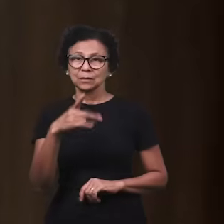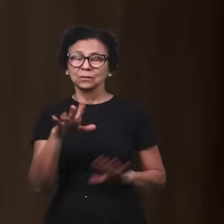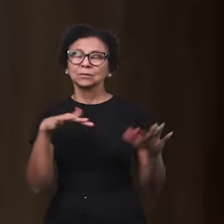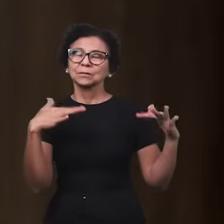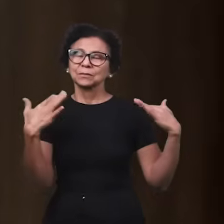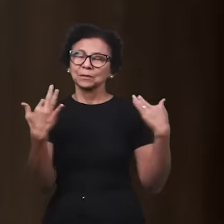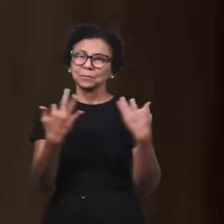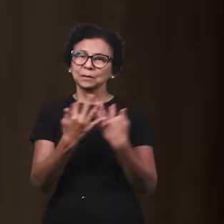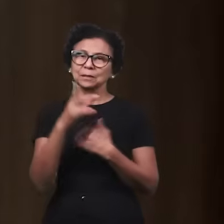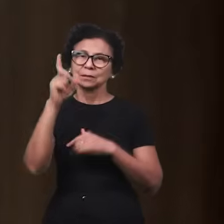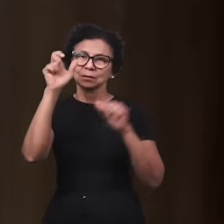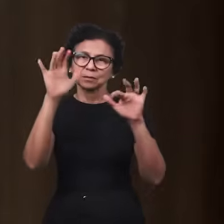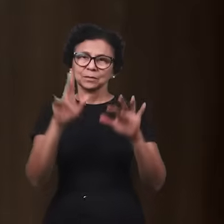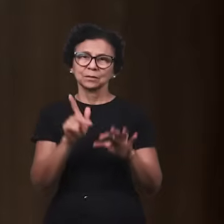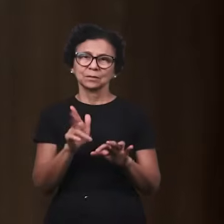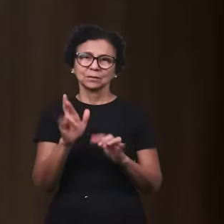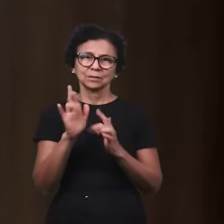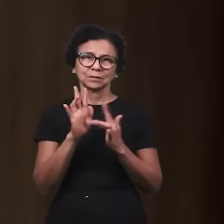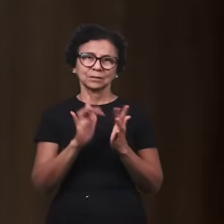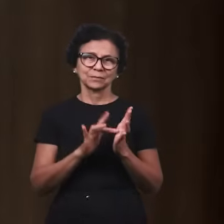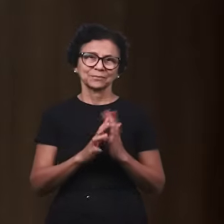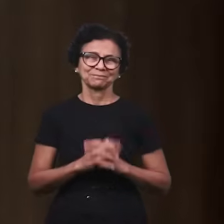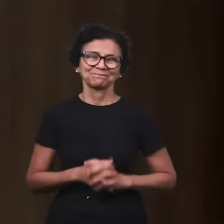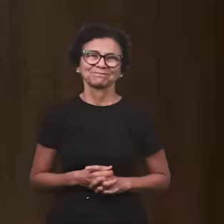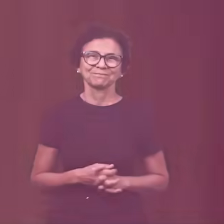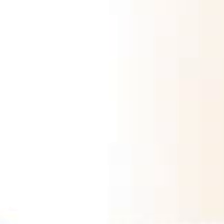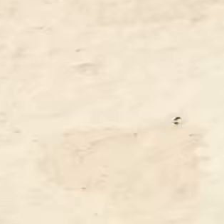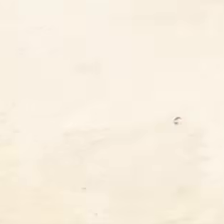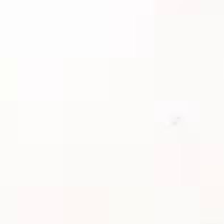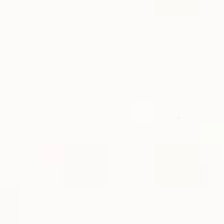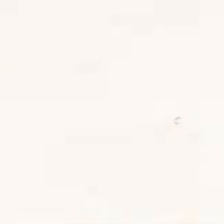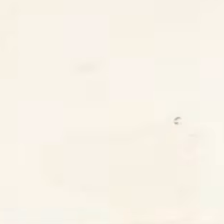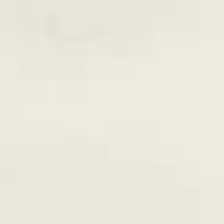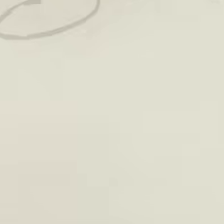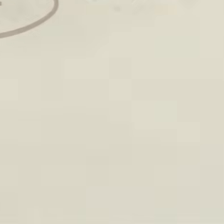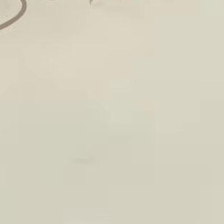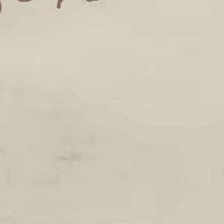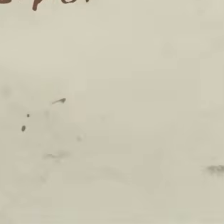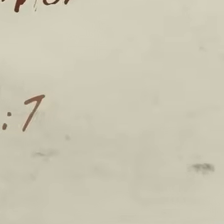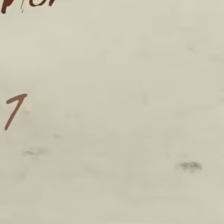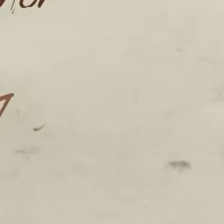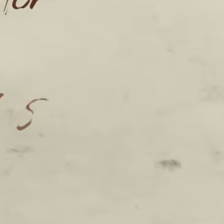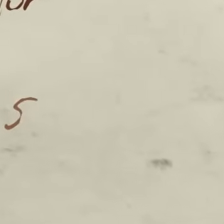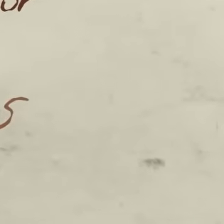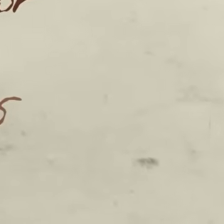Deus abençoe a sua família e a paz do Senhor.